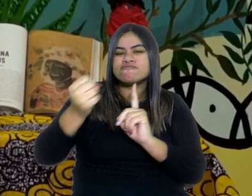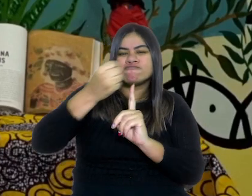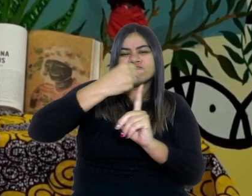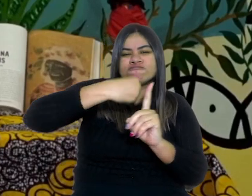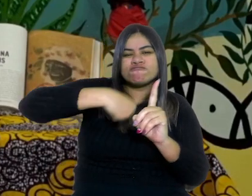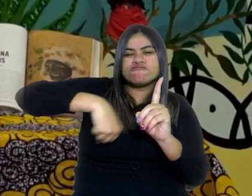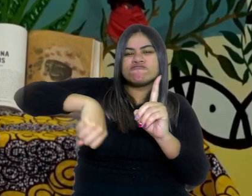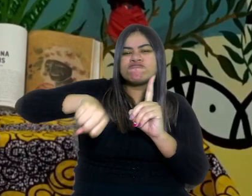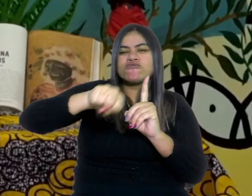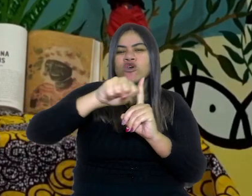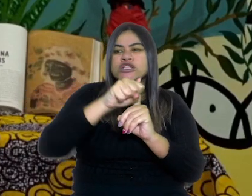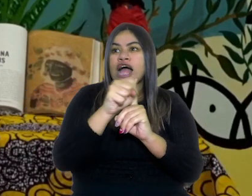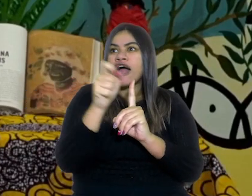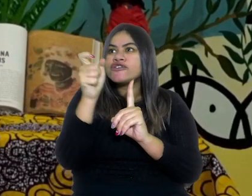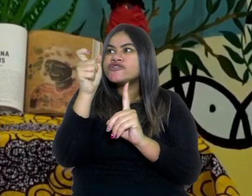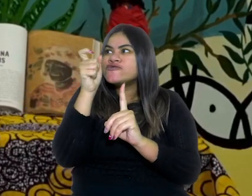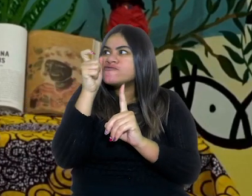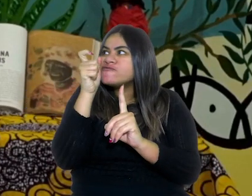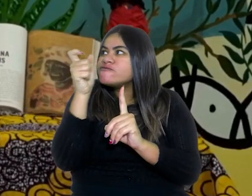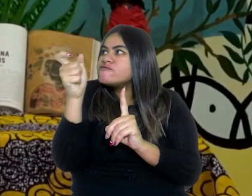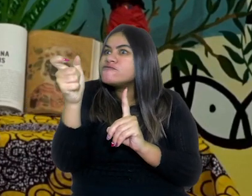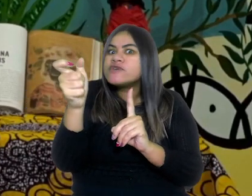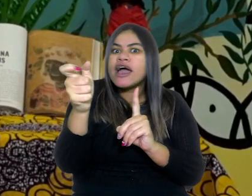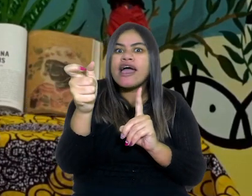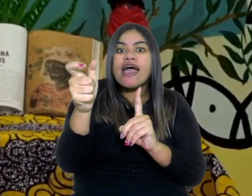de ver uma sociedade